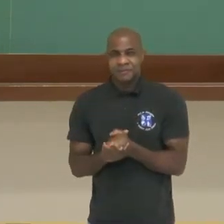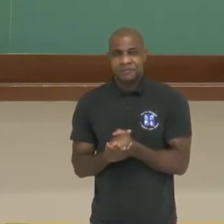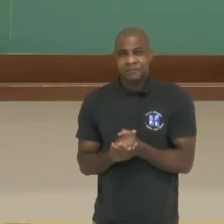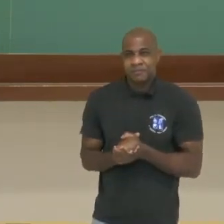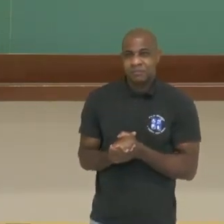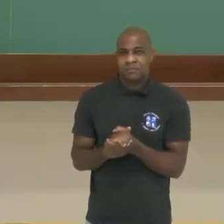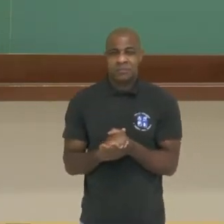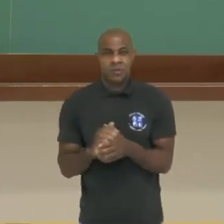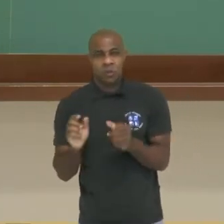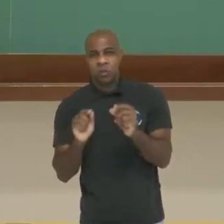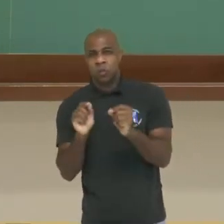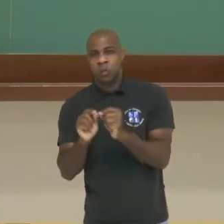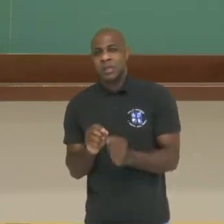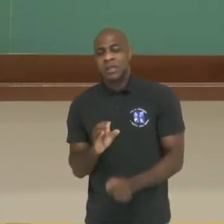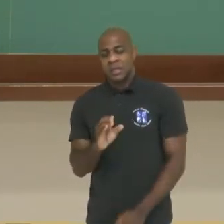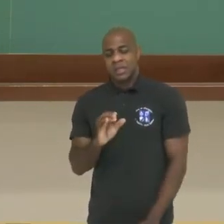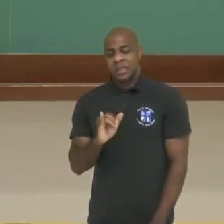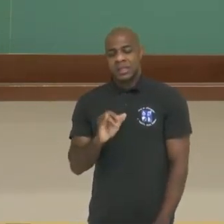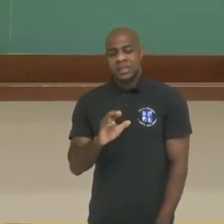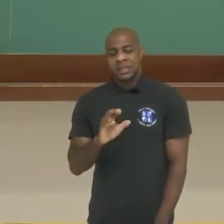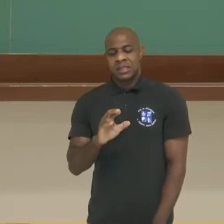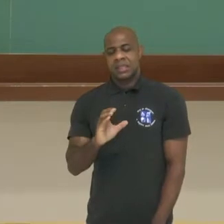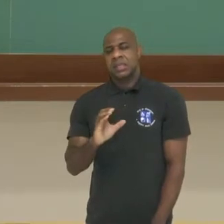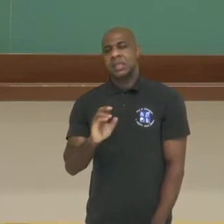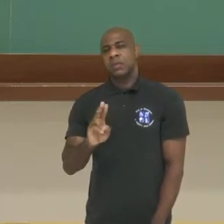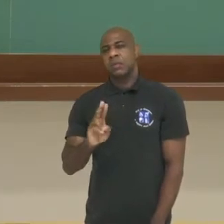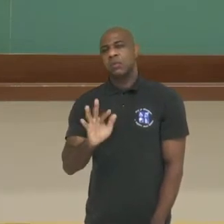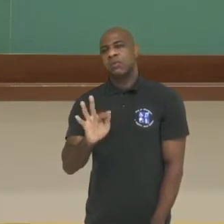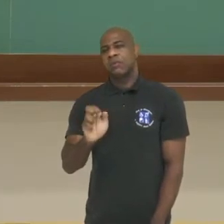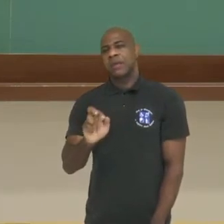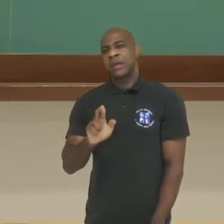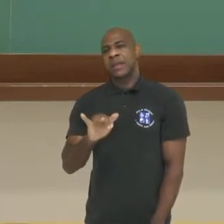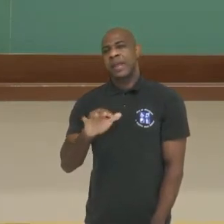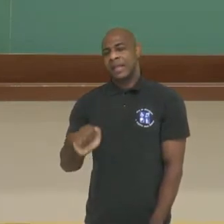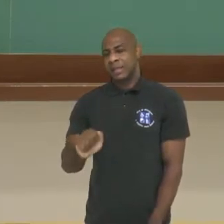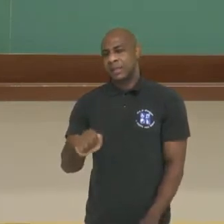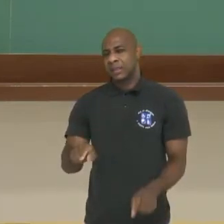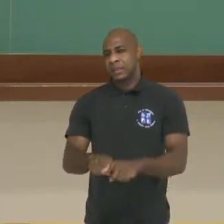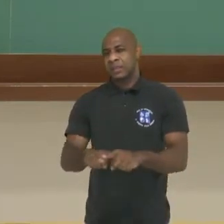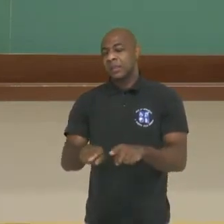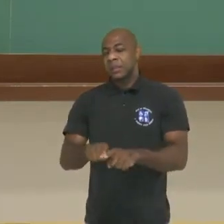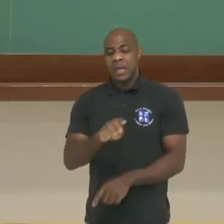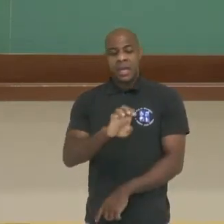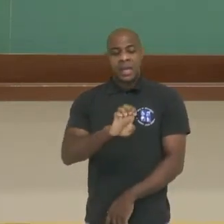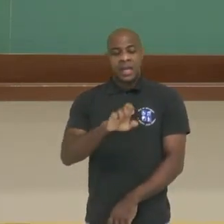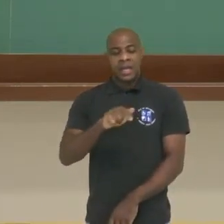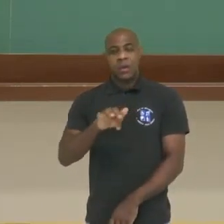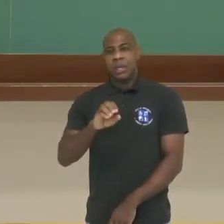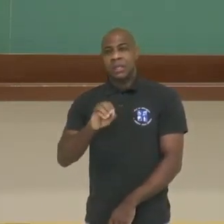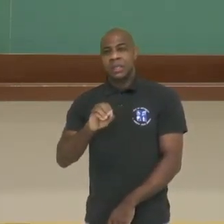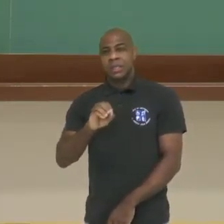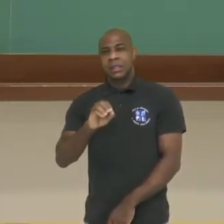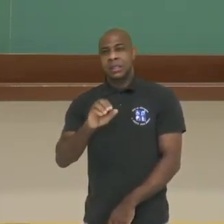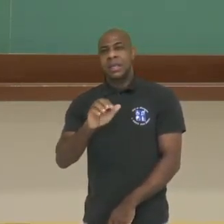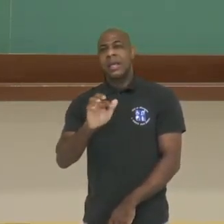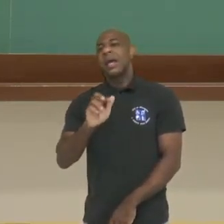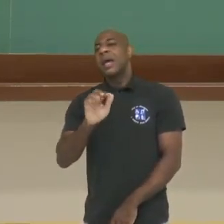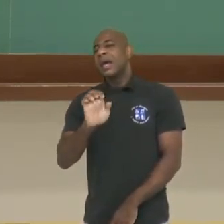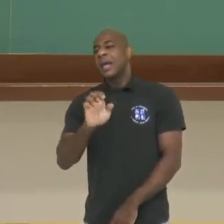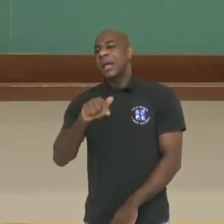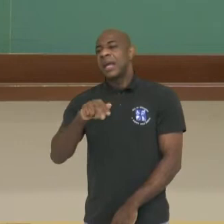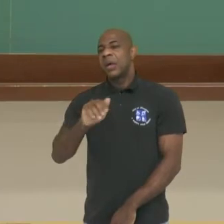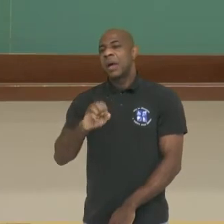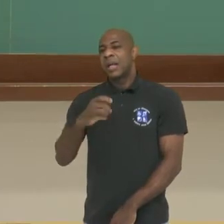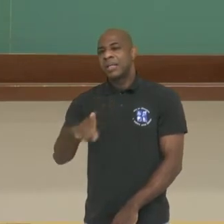circunferência. Especificamente hoje nós vamos falar sobre a equação da reta. Lembre-se que nós já falamos